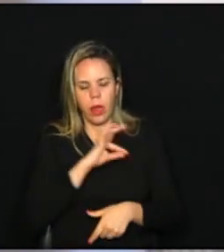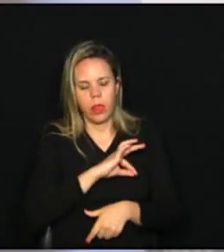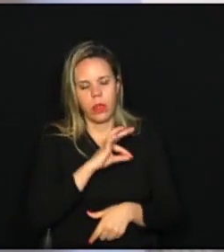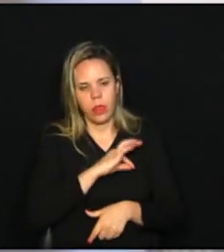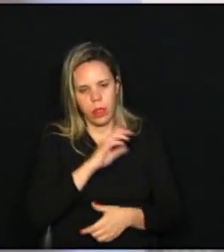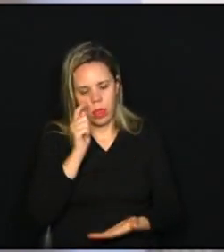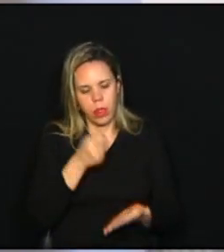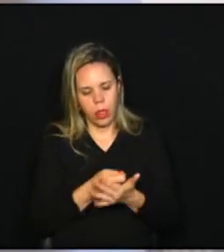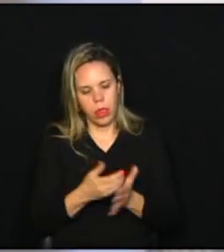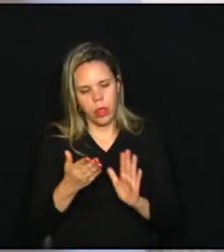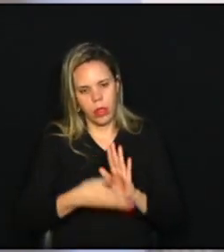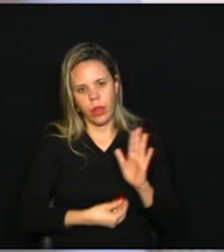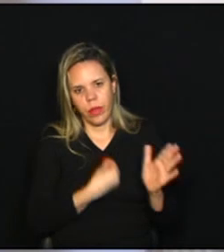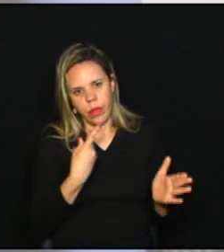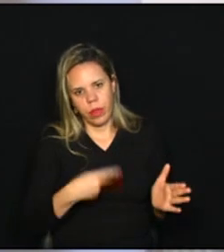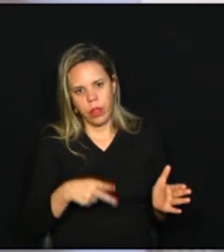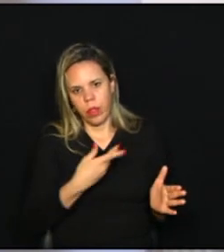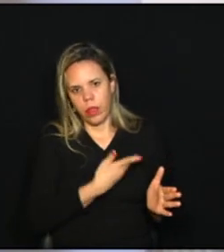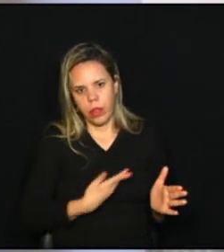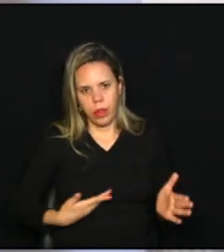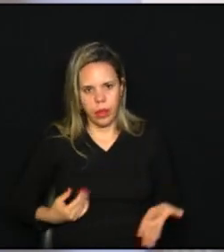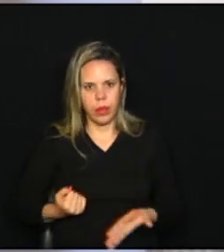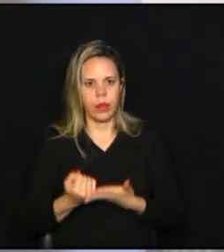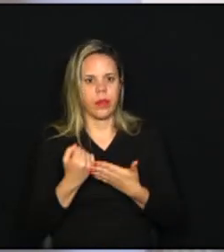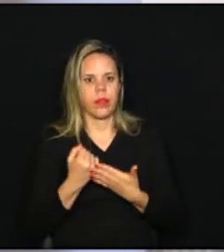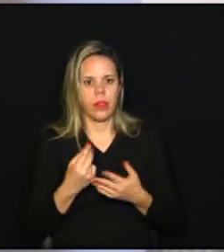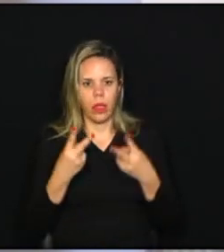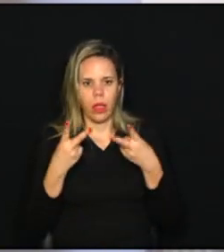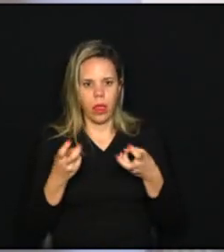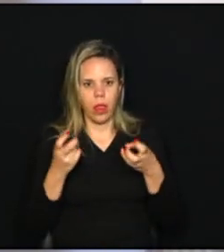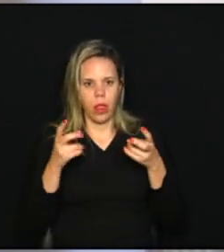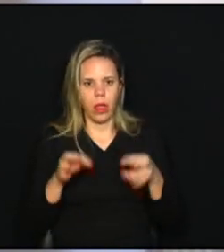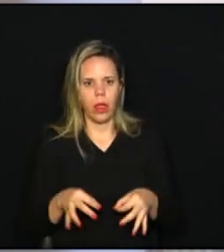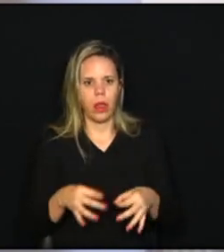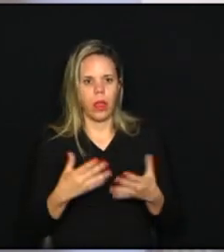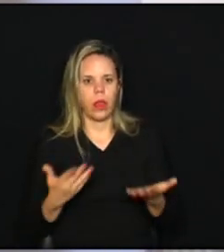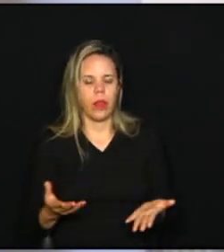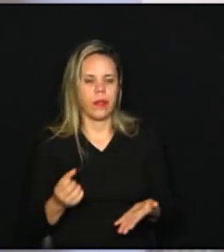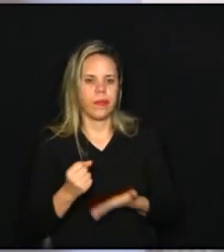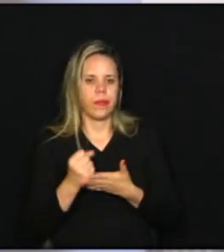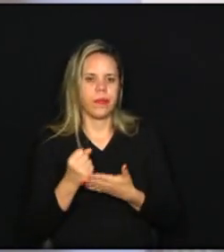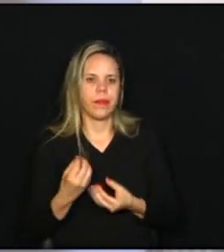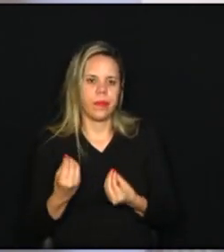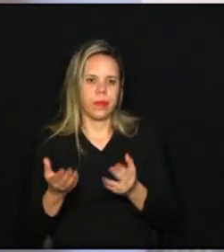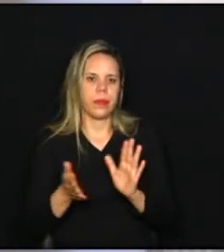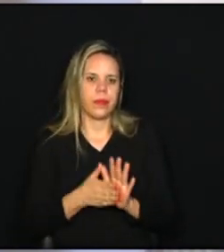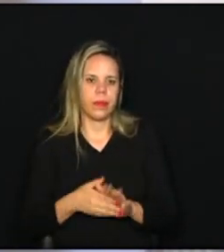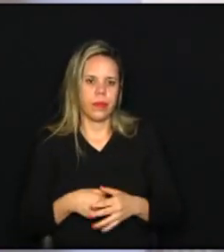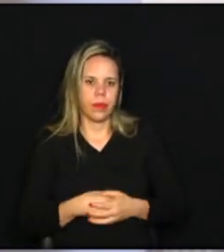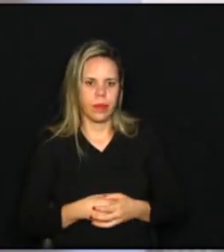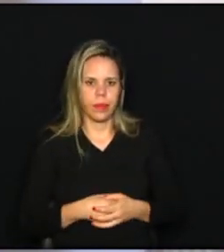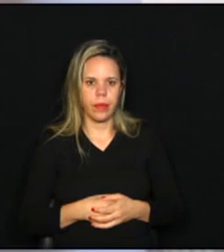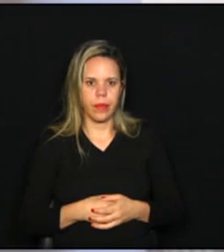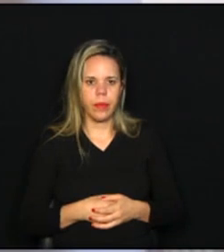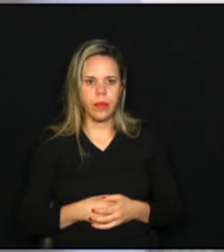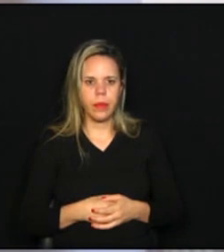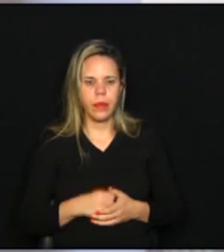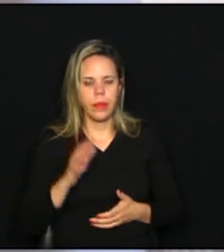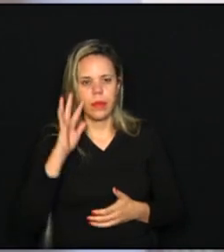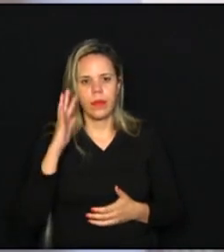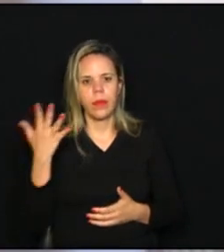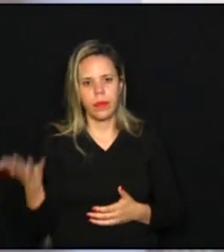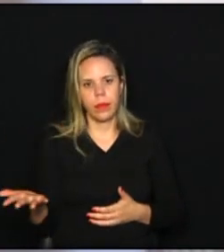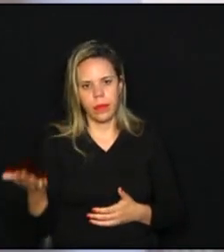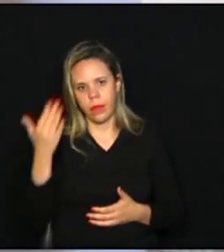né, de que o poder público olha para essa situação e pode oferecer essa saída. Então é